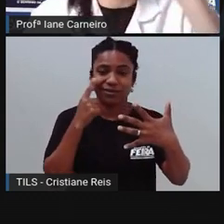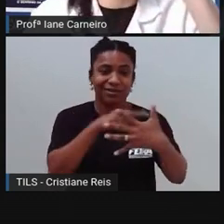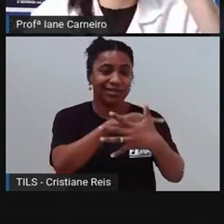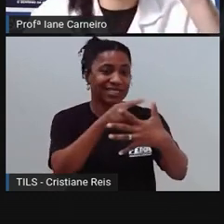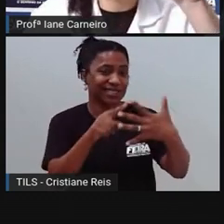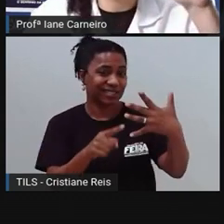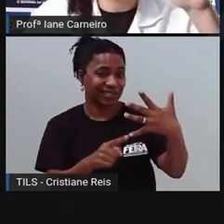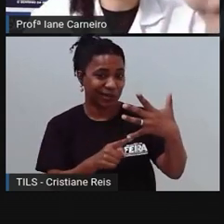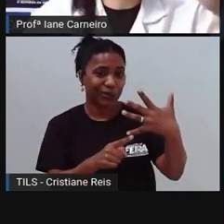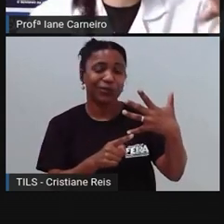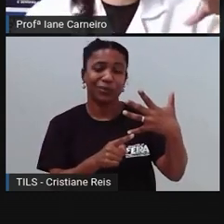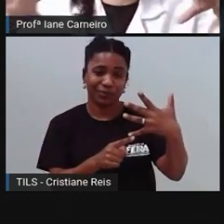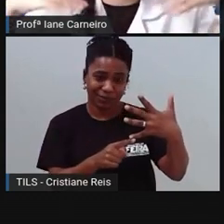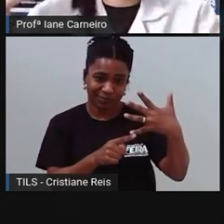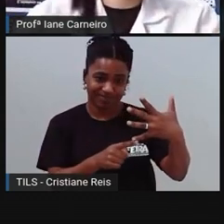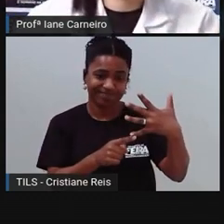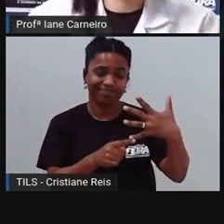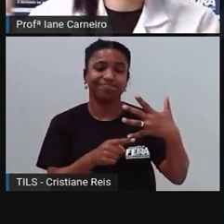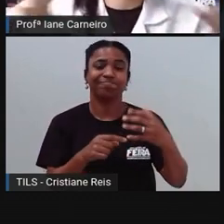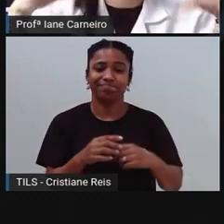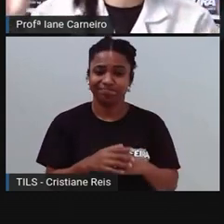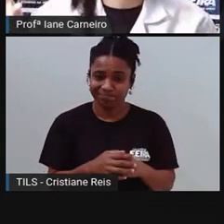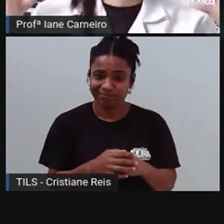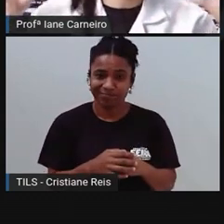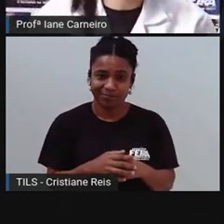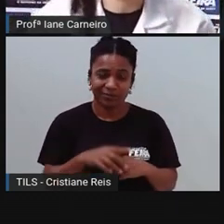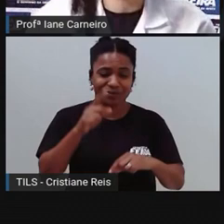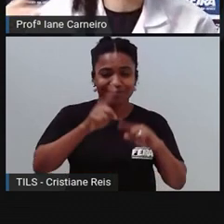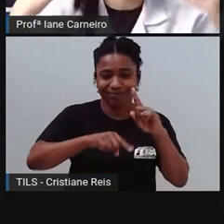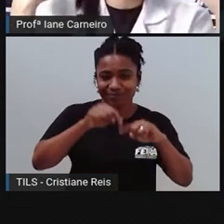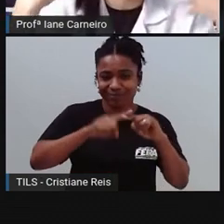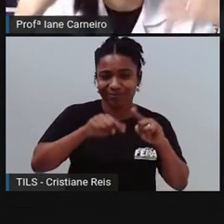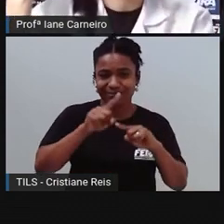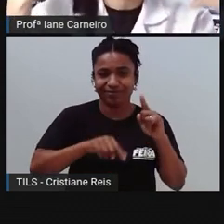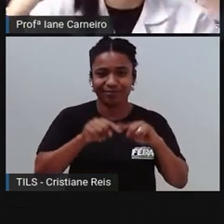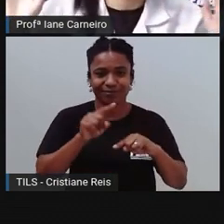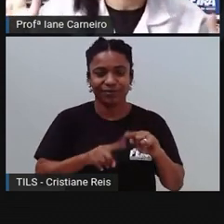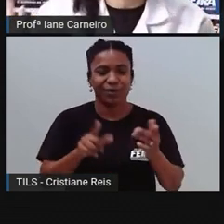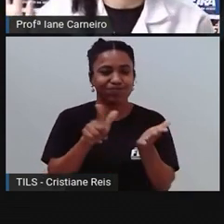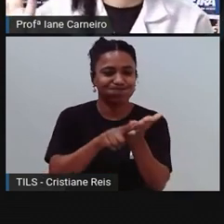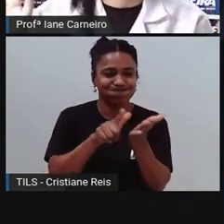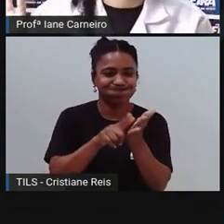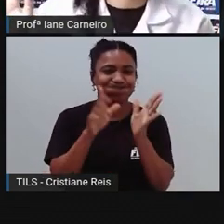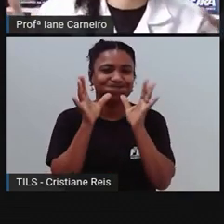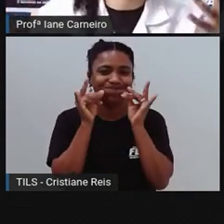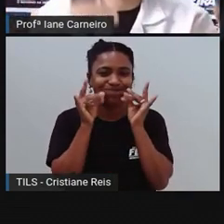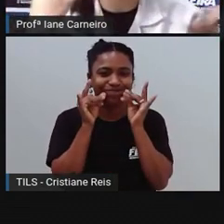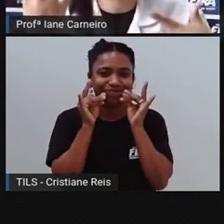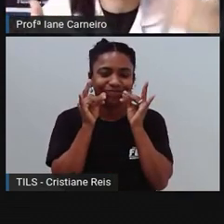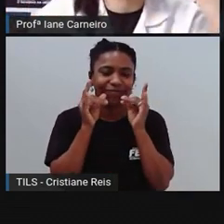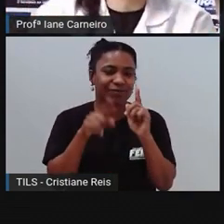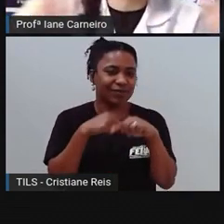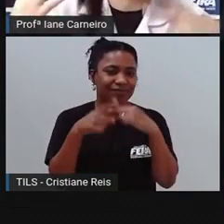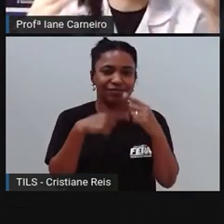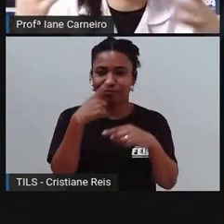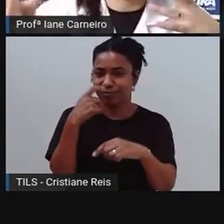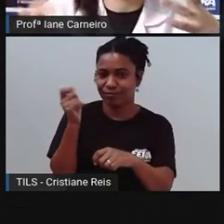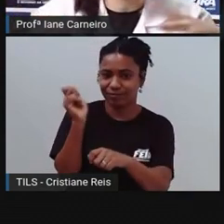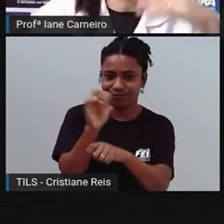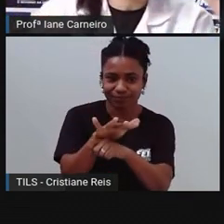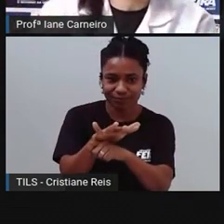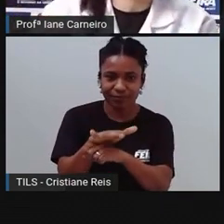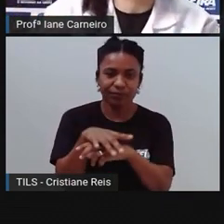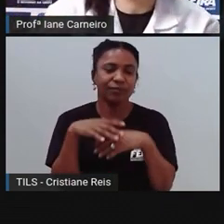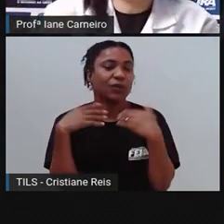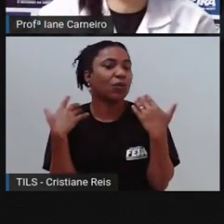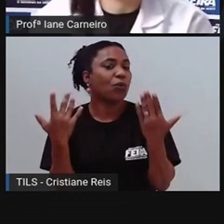imagem a gente tem cinco resíduos, né? Cinco materiais que vão ser descartados, né? E a gente depois vai ver, né?